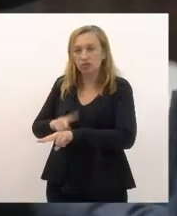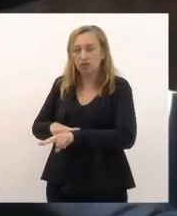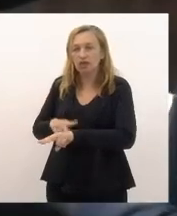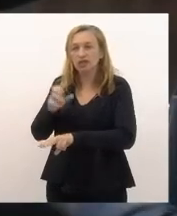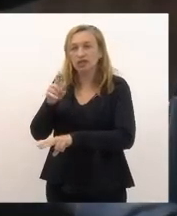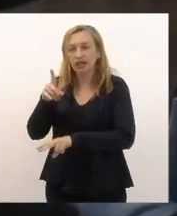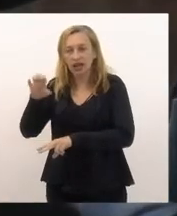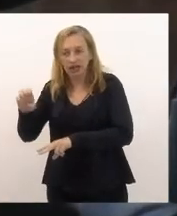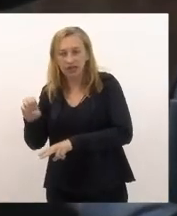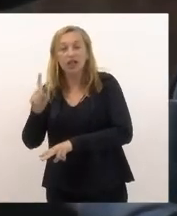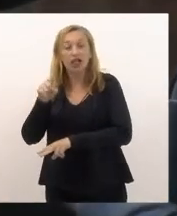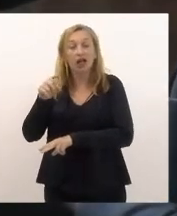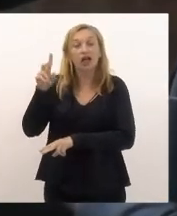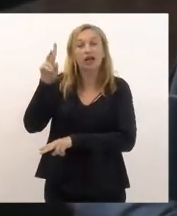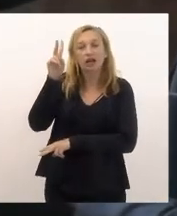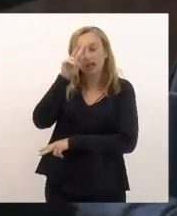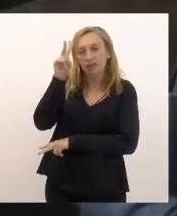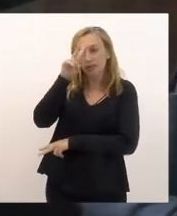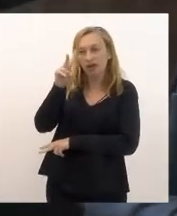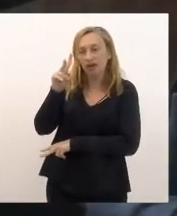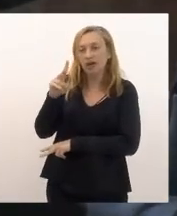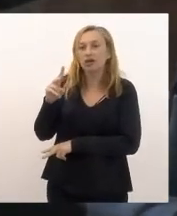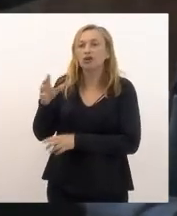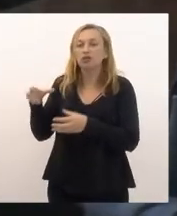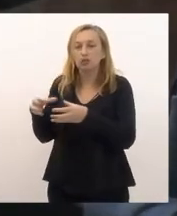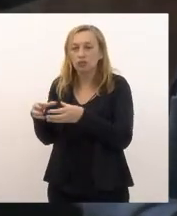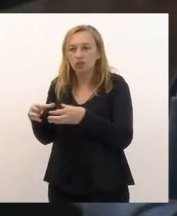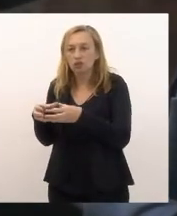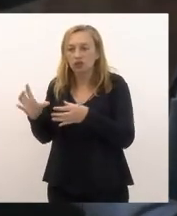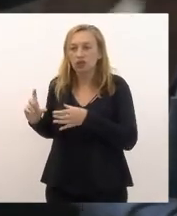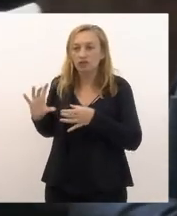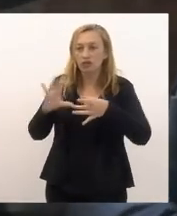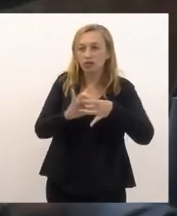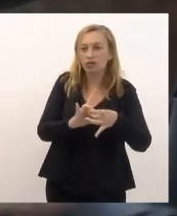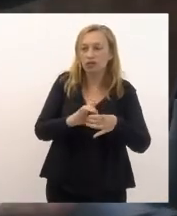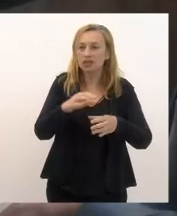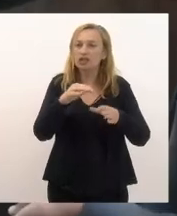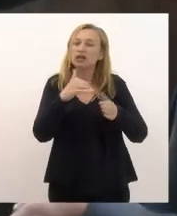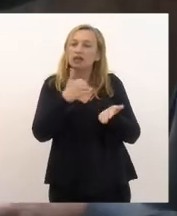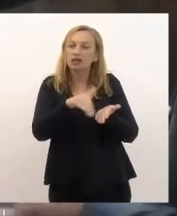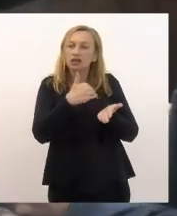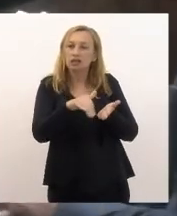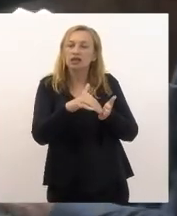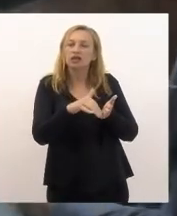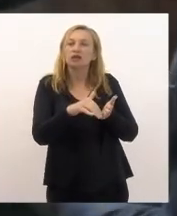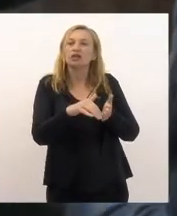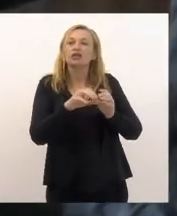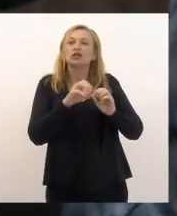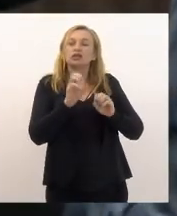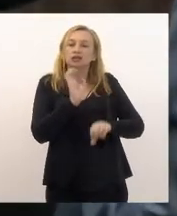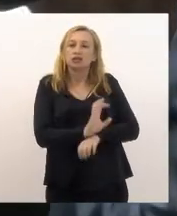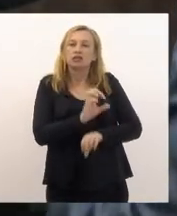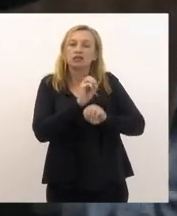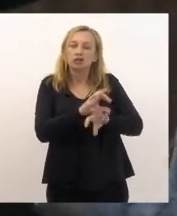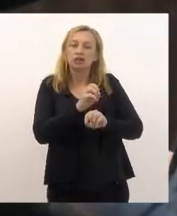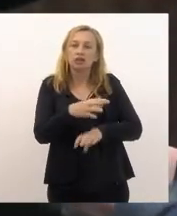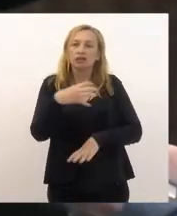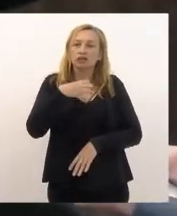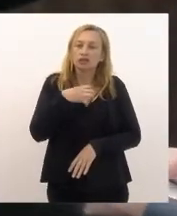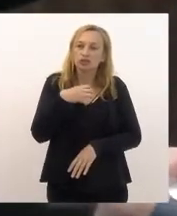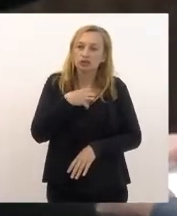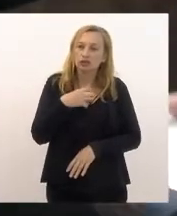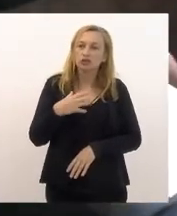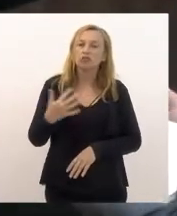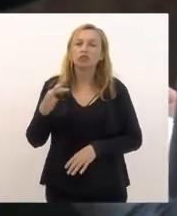do DEGASE, que é bom lembrar, é um órgão que no Rio de Janeiro está vinculado à Secretaria de Estado de Educação. Então, nesse sentido,